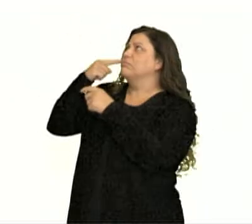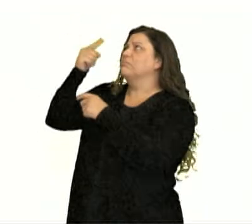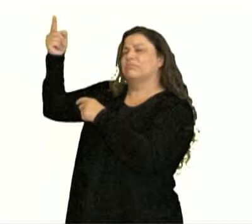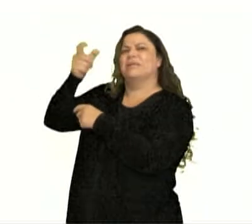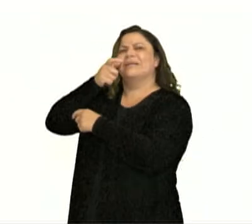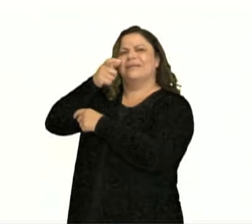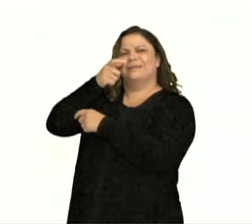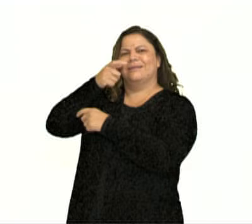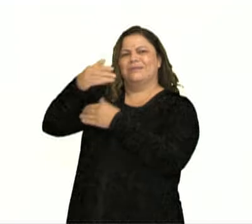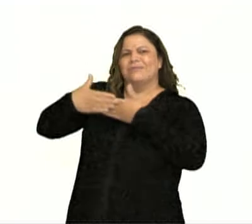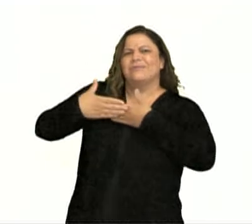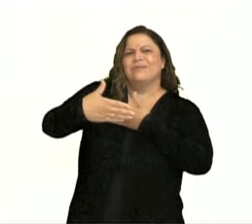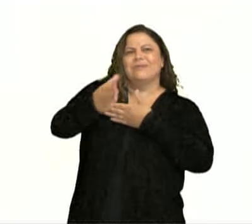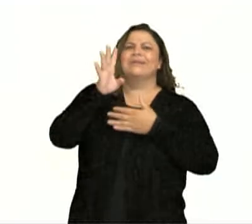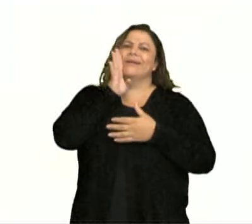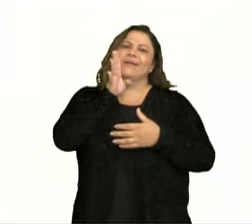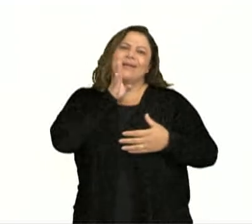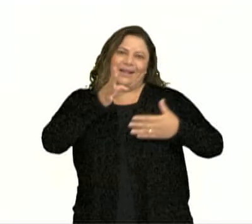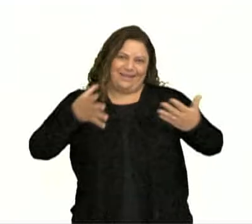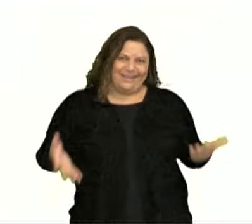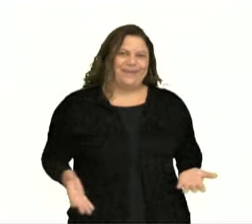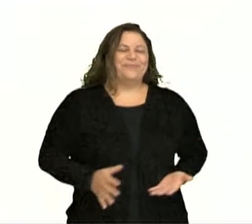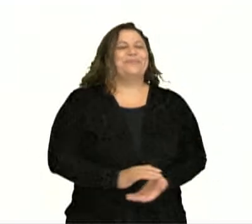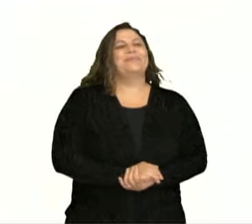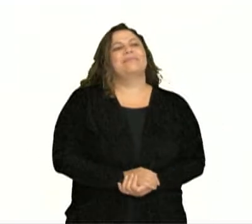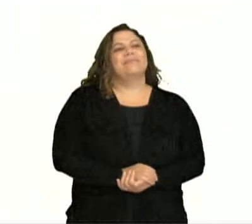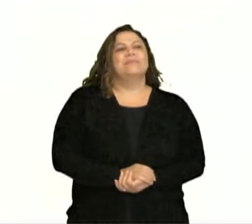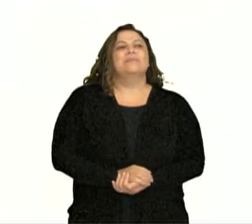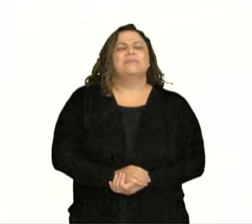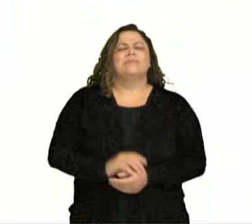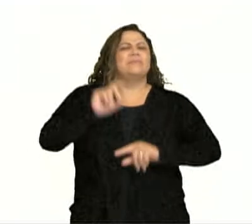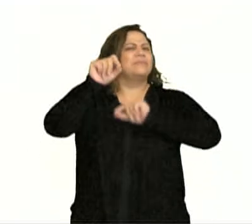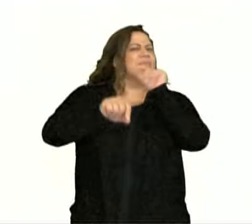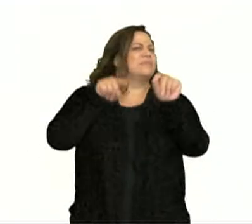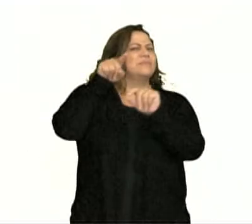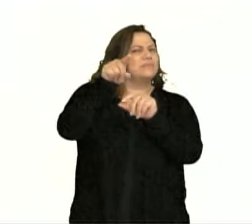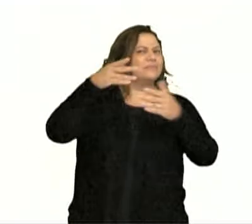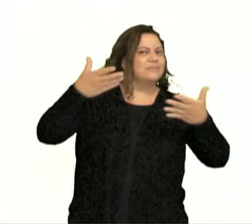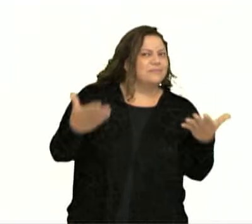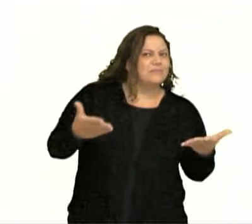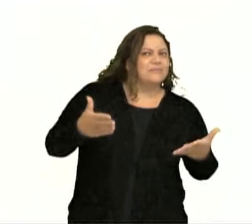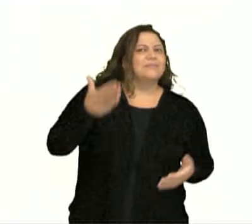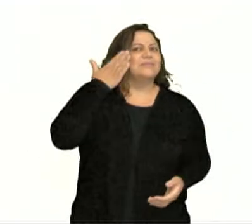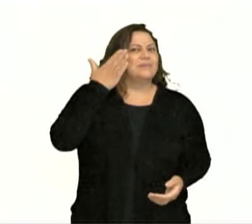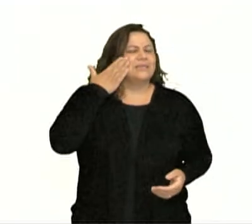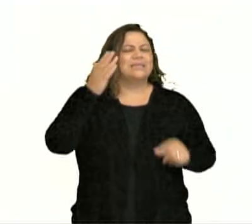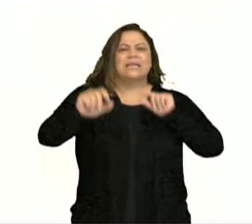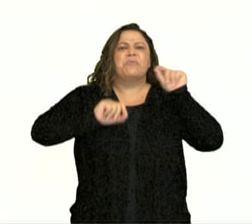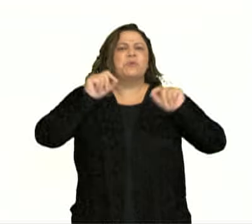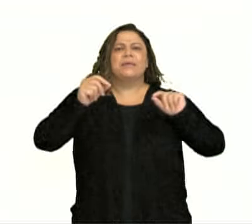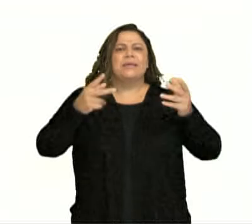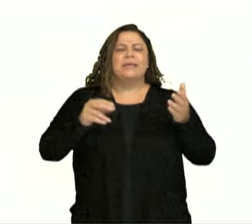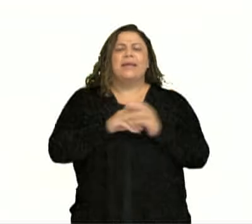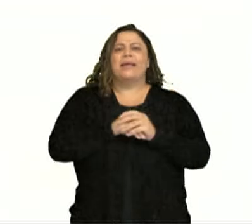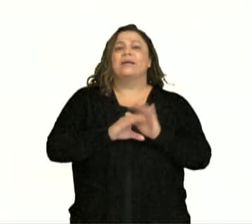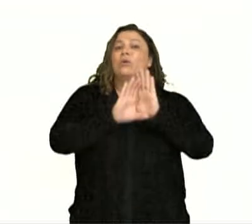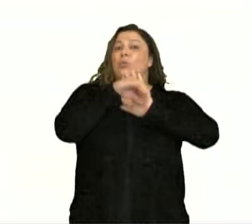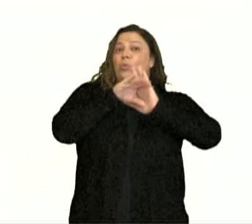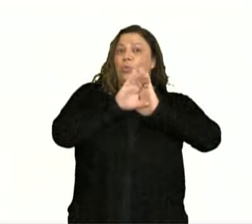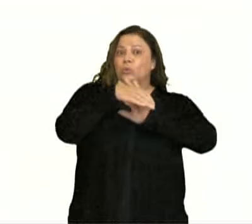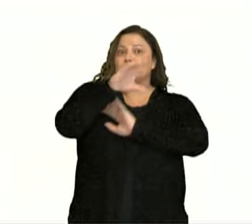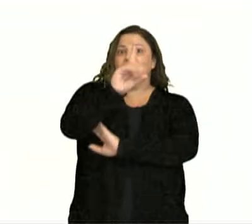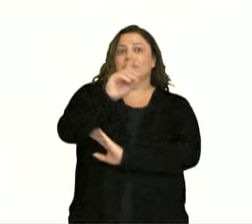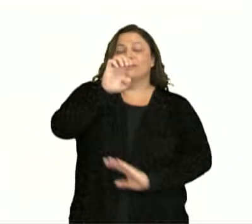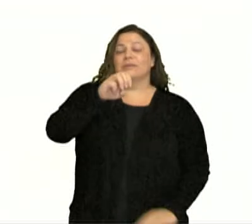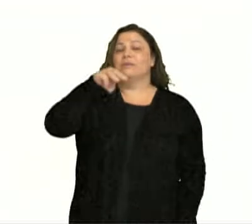aula que é legal. Vamos ver. E aí, você sabe o que são conceitos